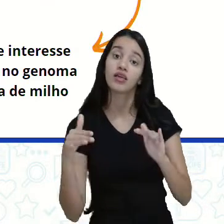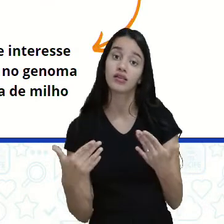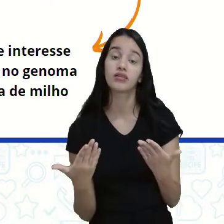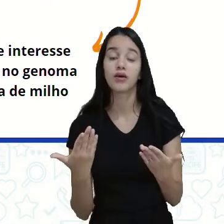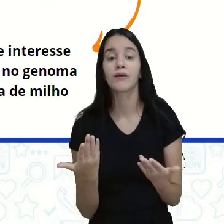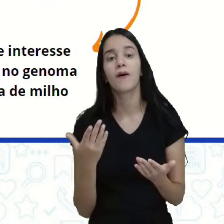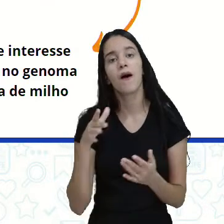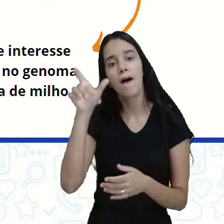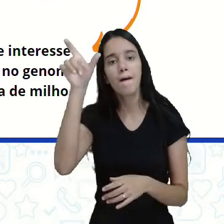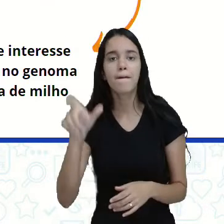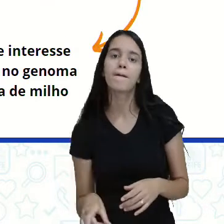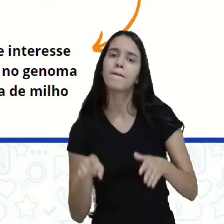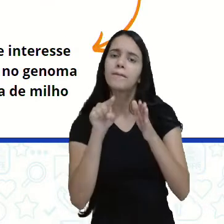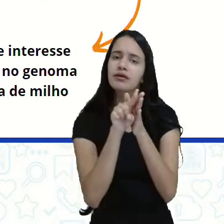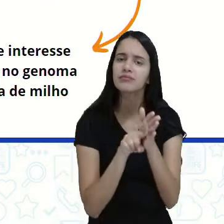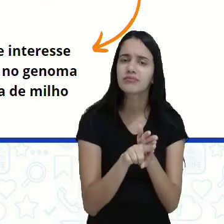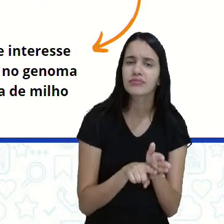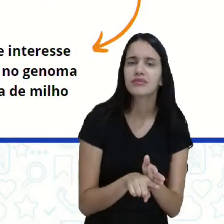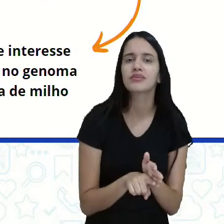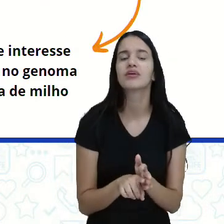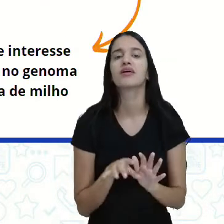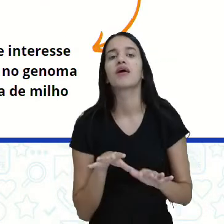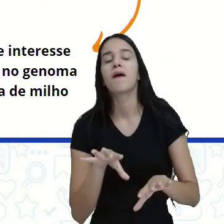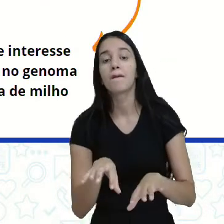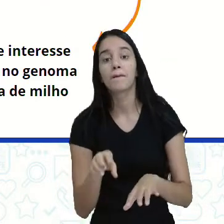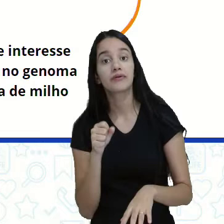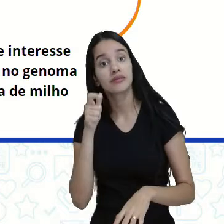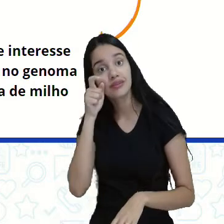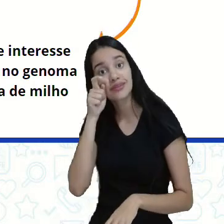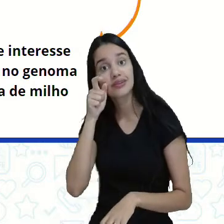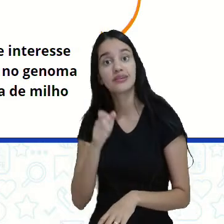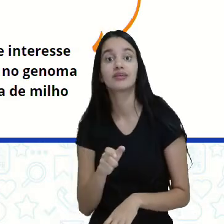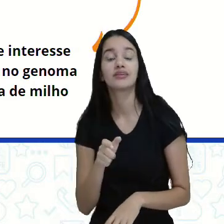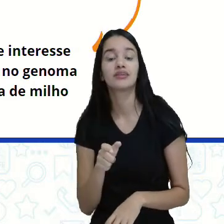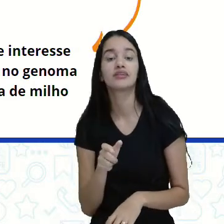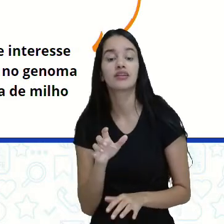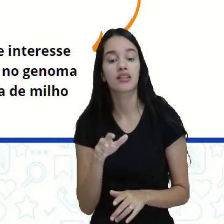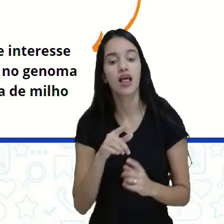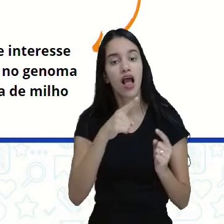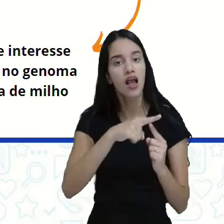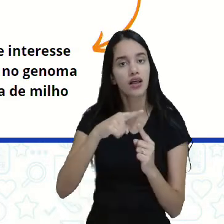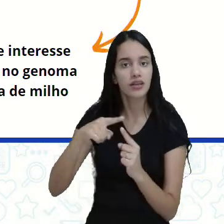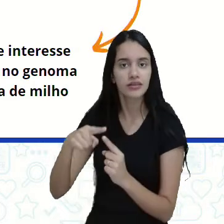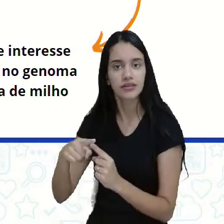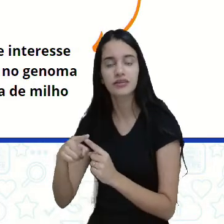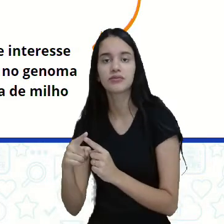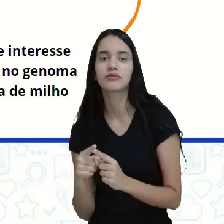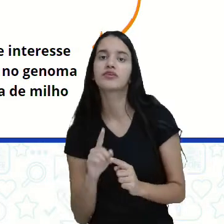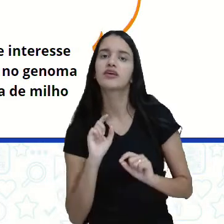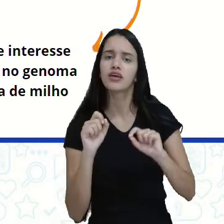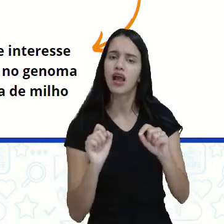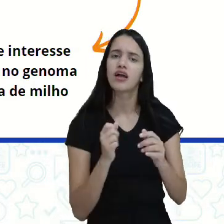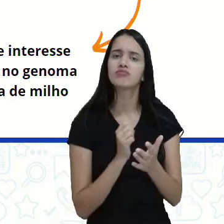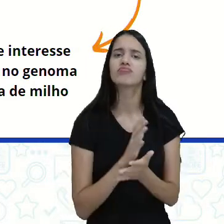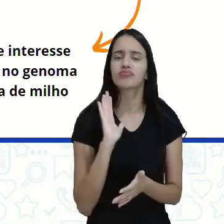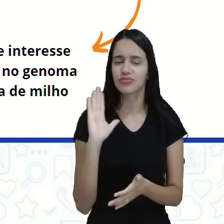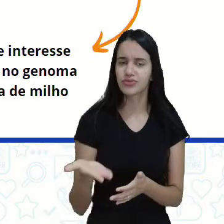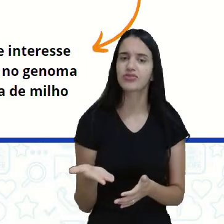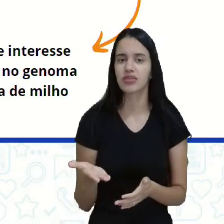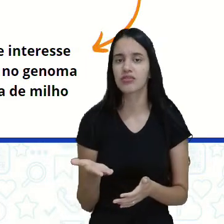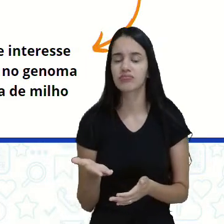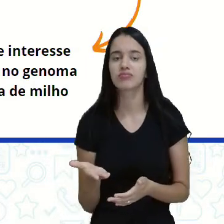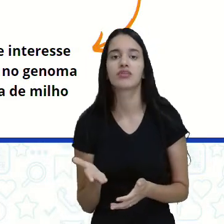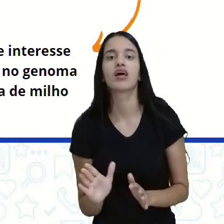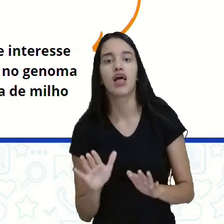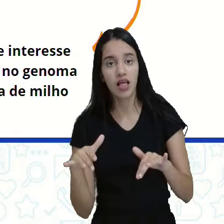o pesquisador, ele vai lá, pega o gene de interesse daquela espécie, né, de uma espécie que já é resistente à seca, por